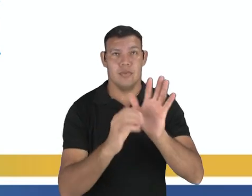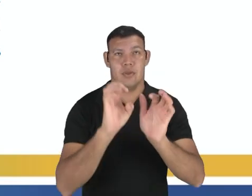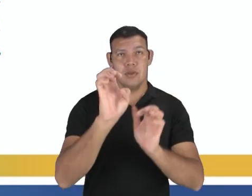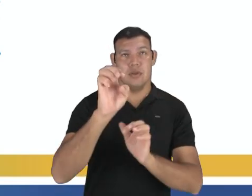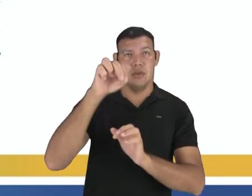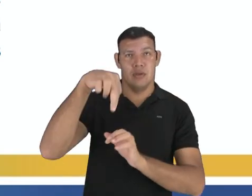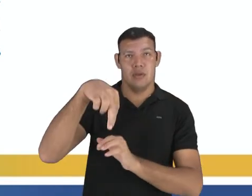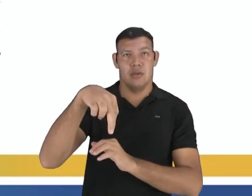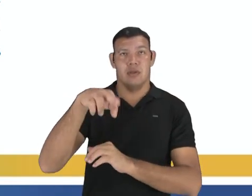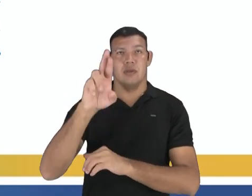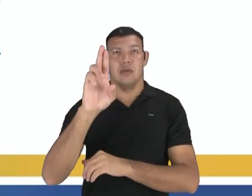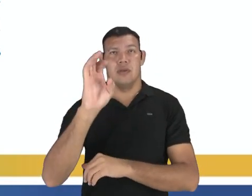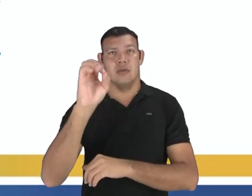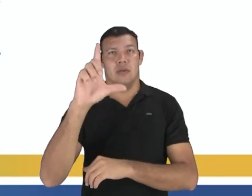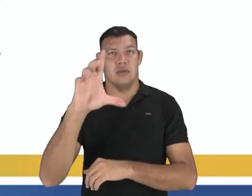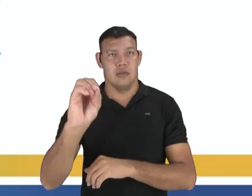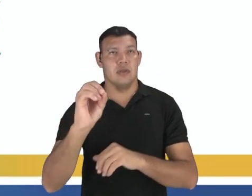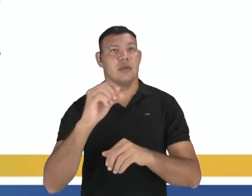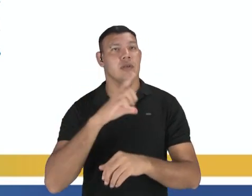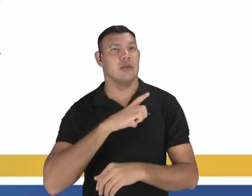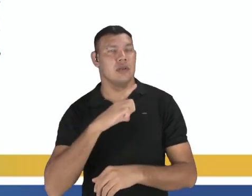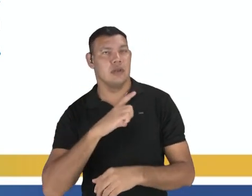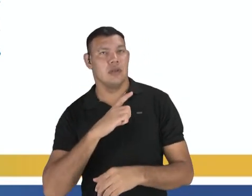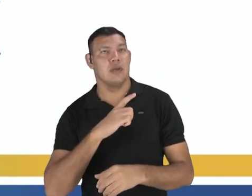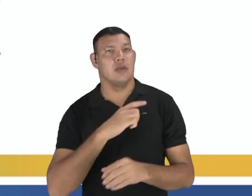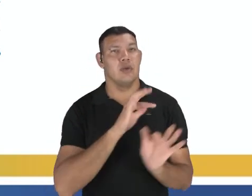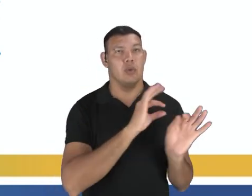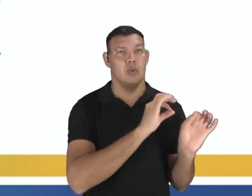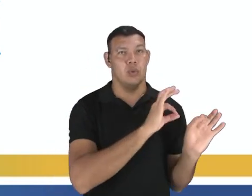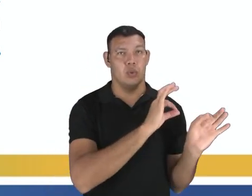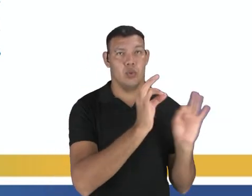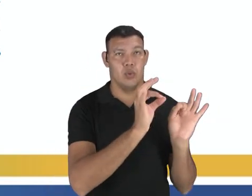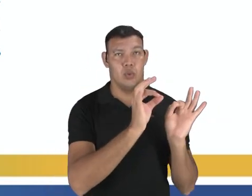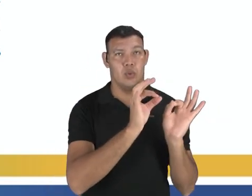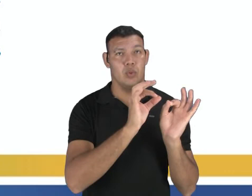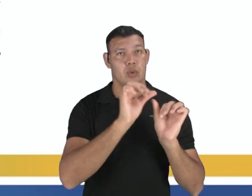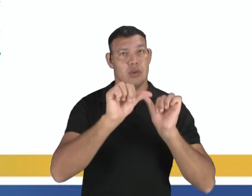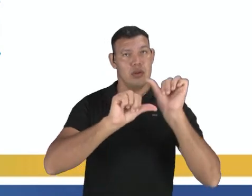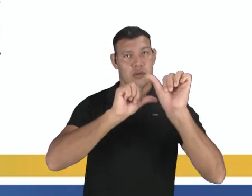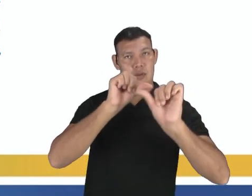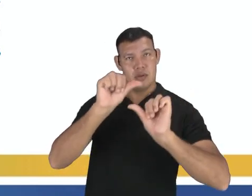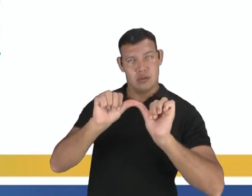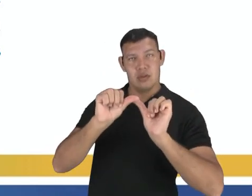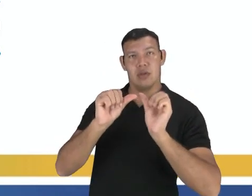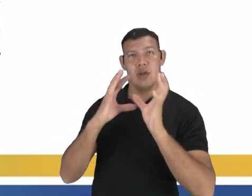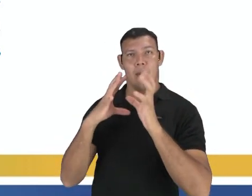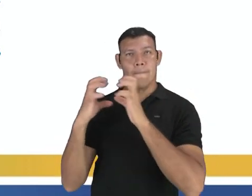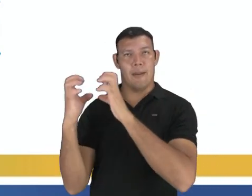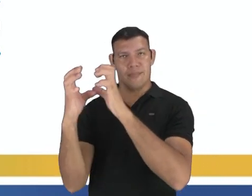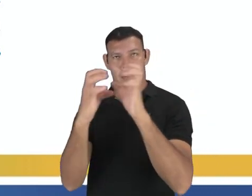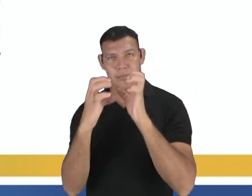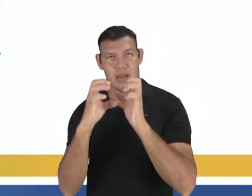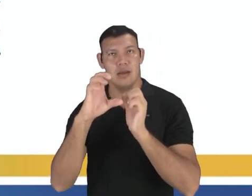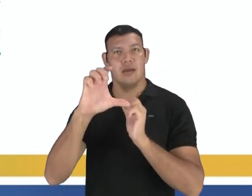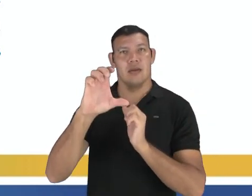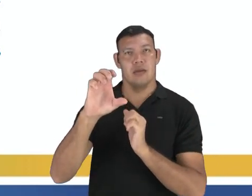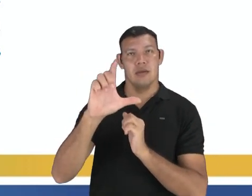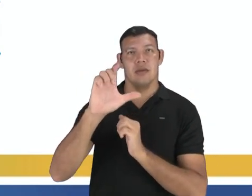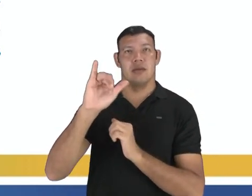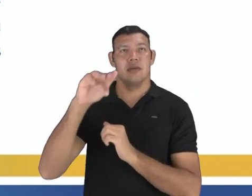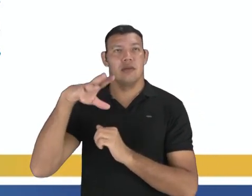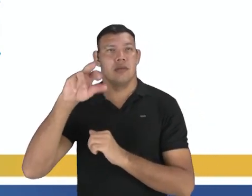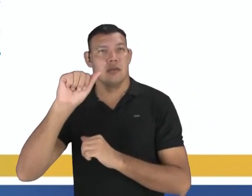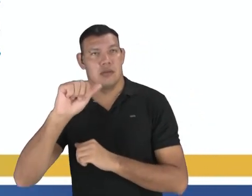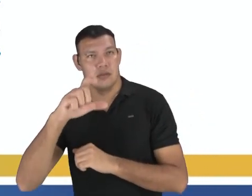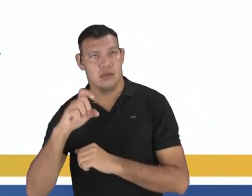inicial, um conflito, um clímax, o epílogo. Os elementos que compõem o gênero narrativo são narrador, tempo, lugar, enredo ou situação e